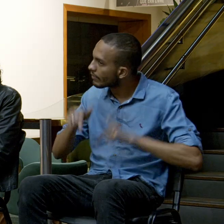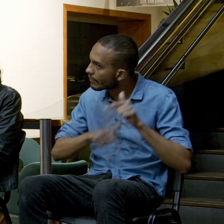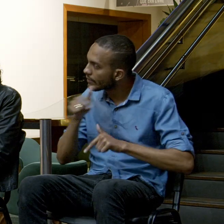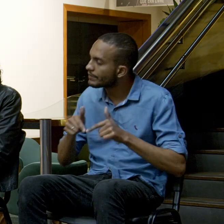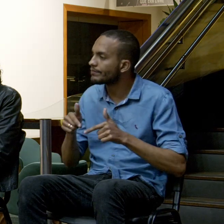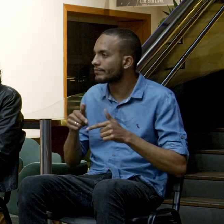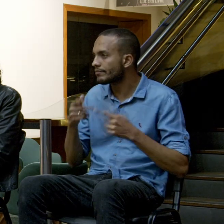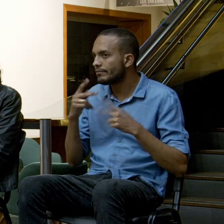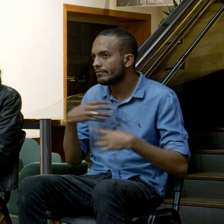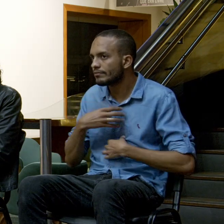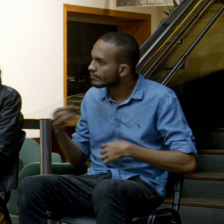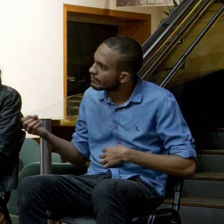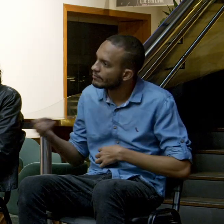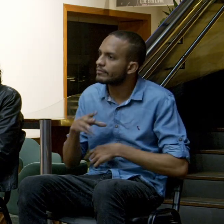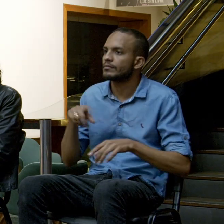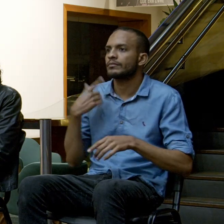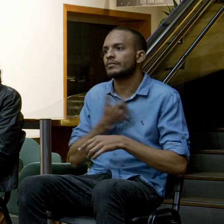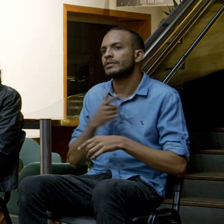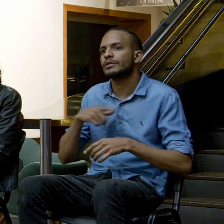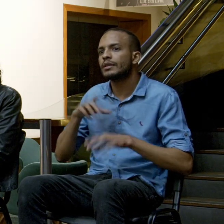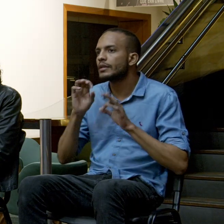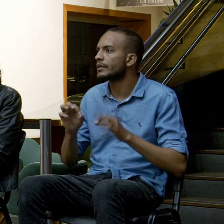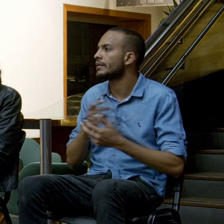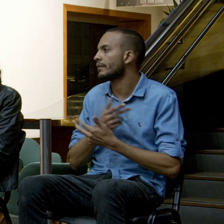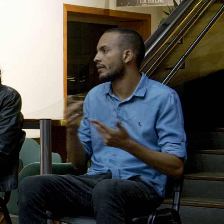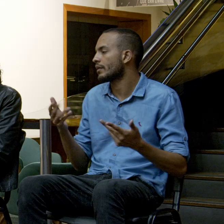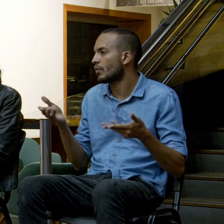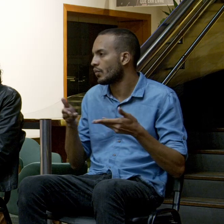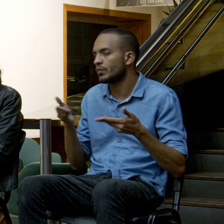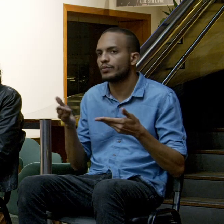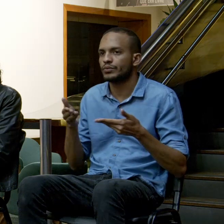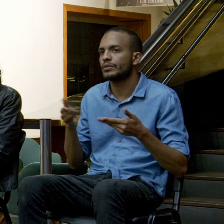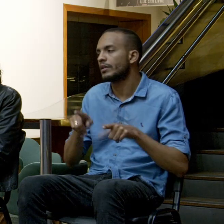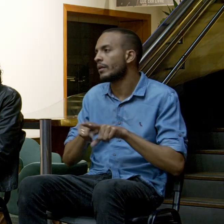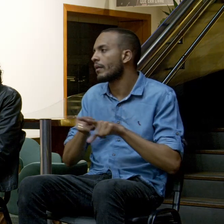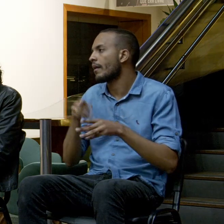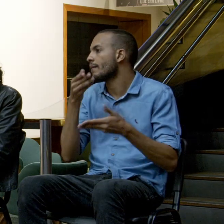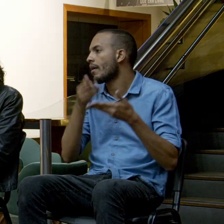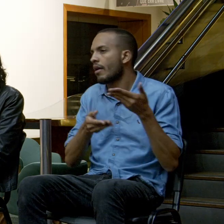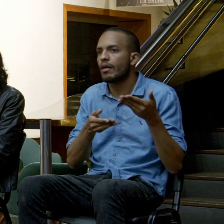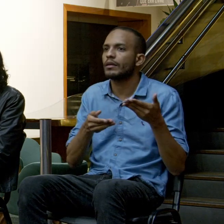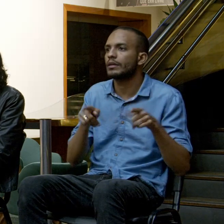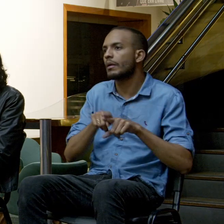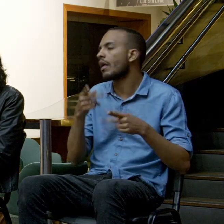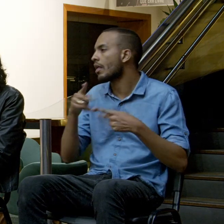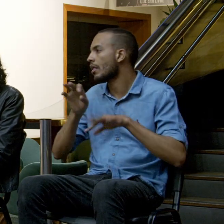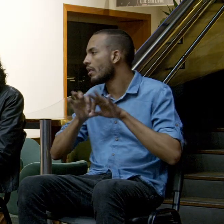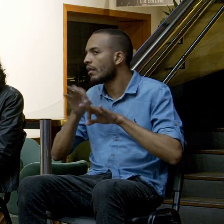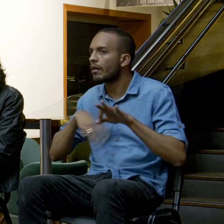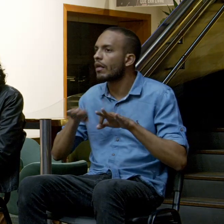trabalho, eu acho que é super atual. Eu acho que a gente tem muita certeza de muita coisa hoje, e aí perde, talvez, essa